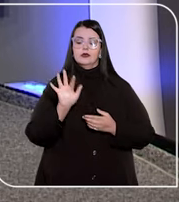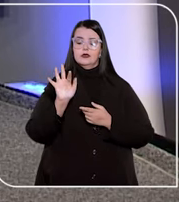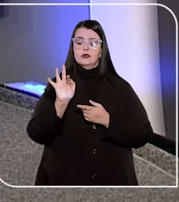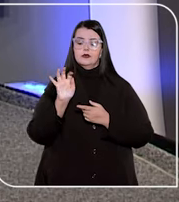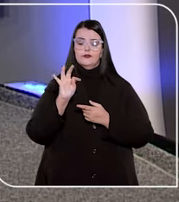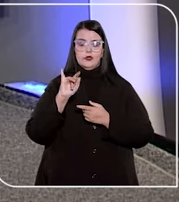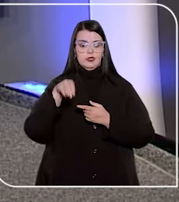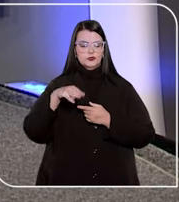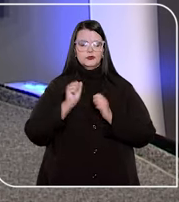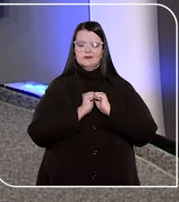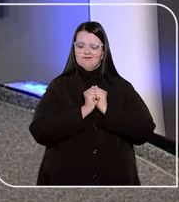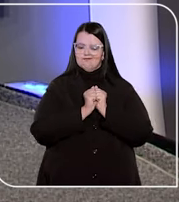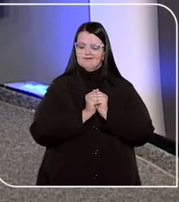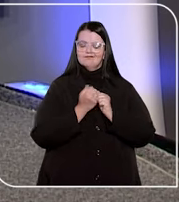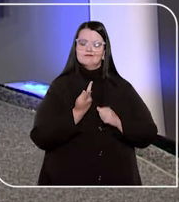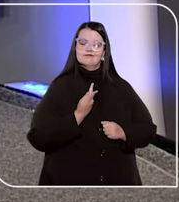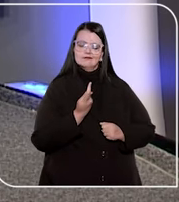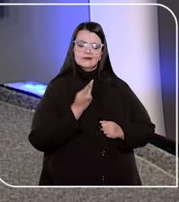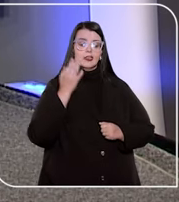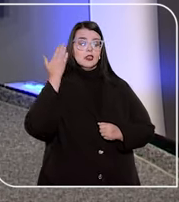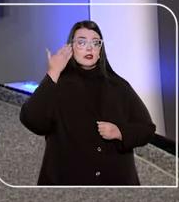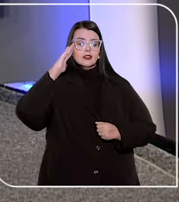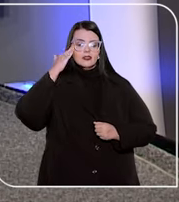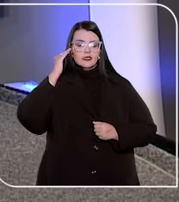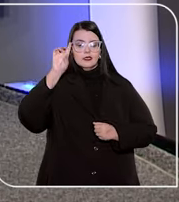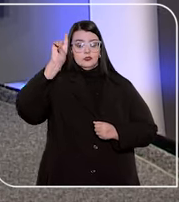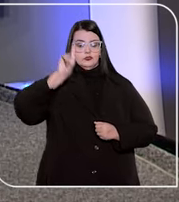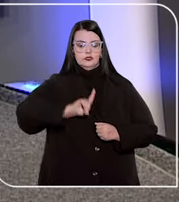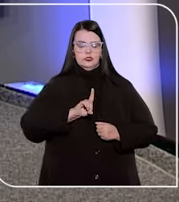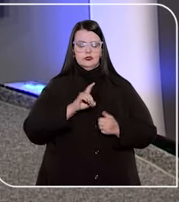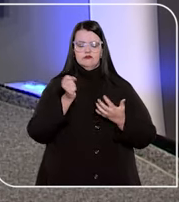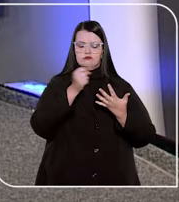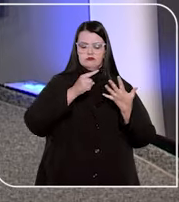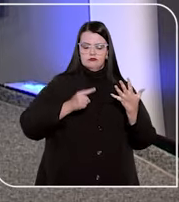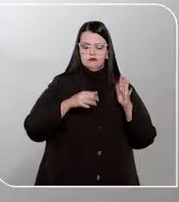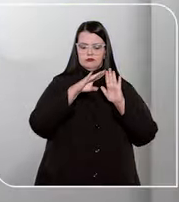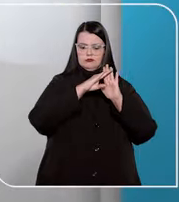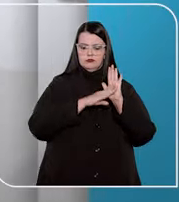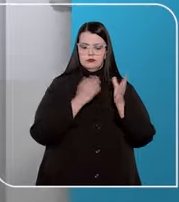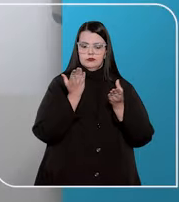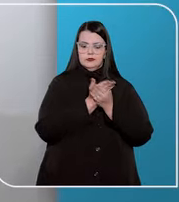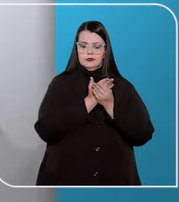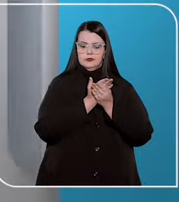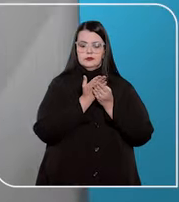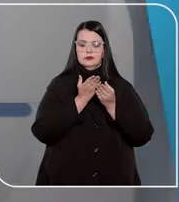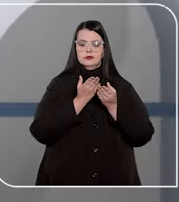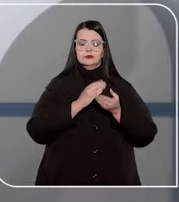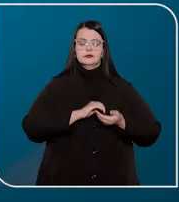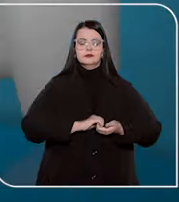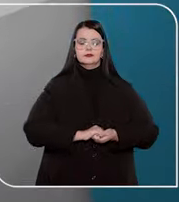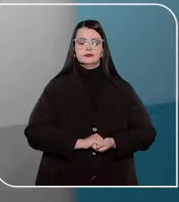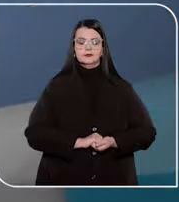e você. Vamos entender direito esses e outros pontos processuais.